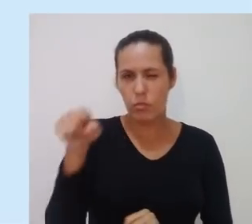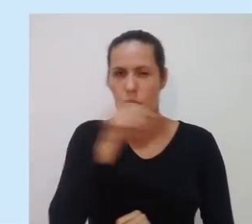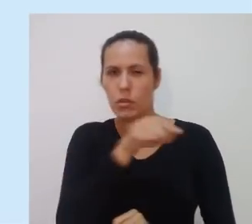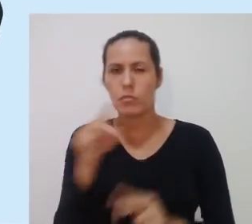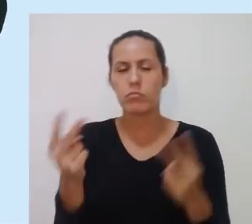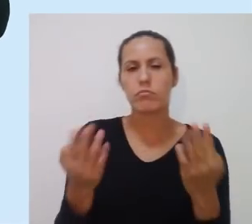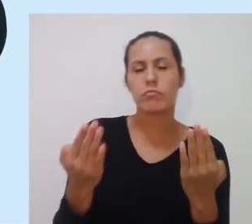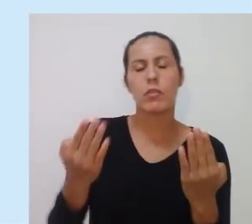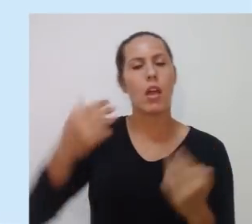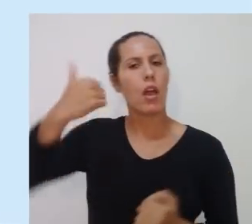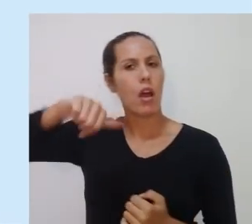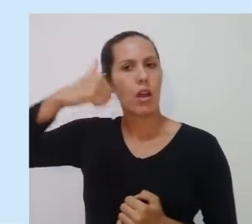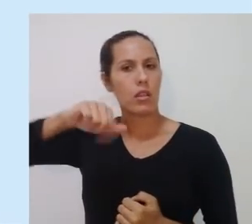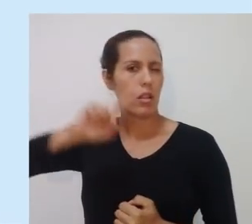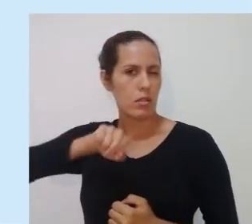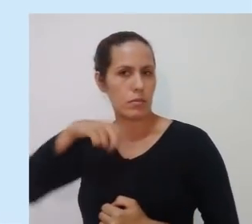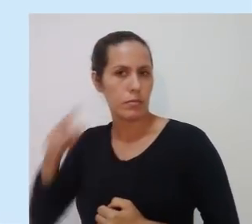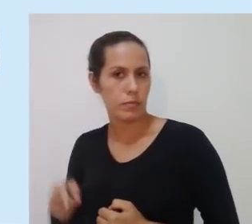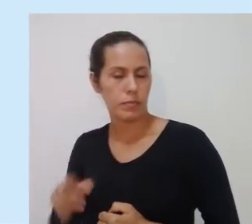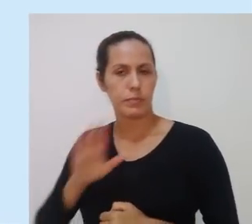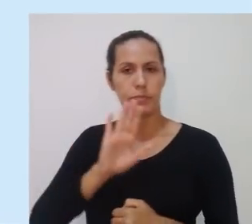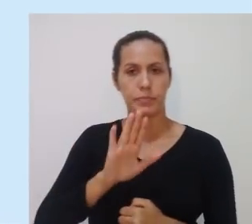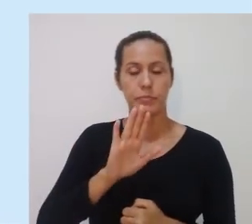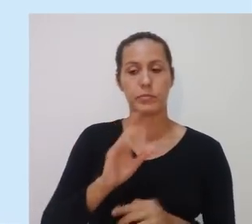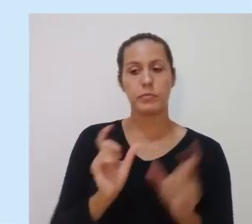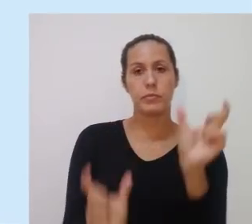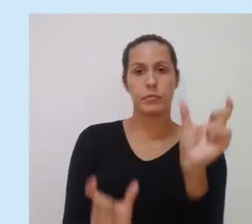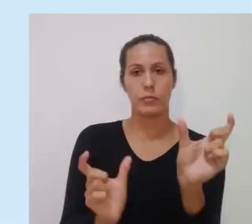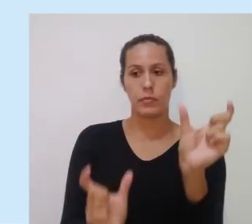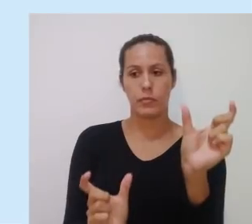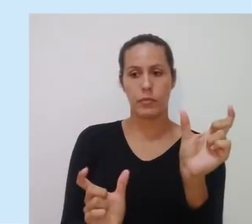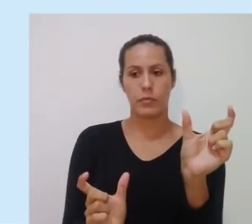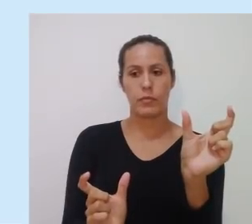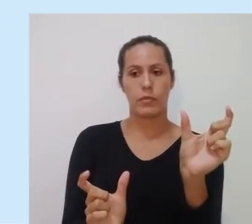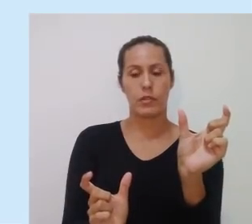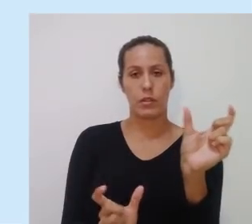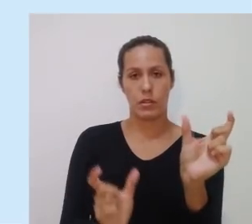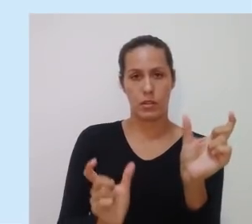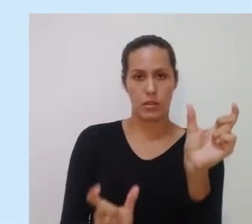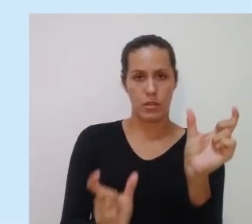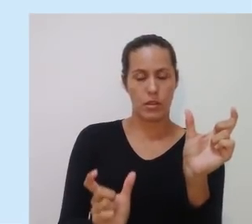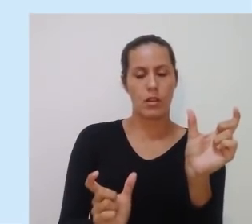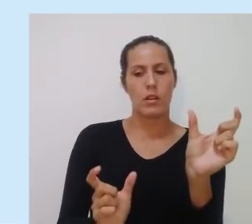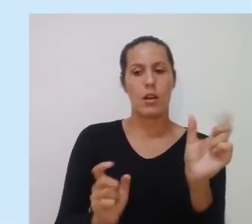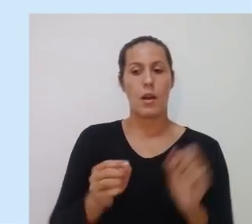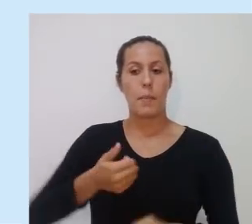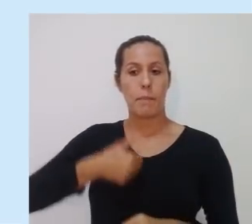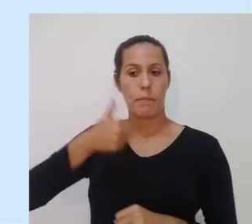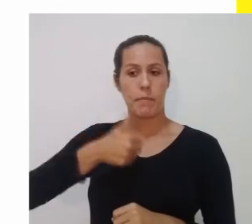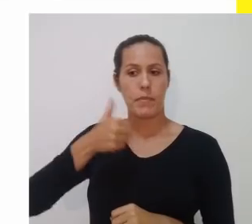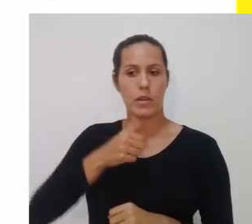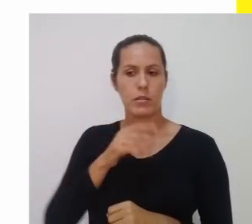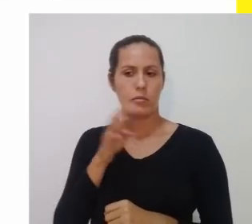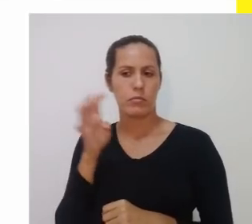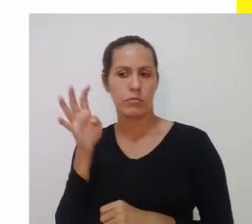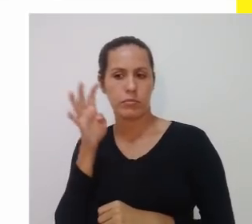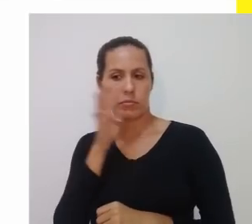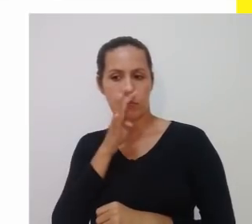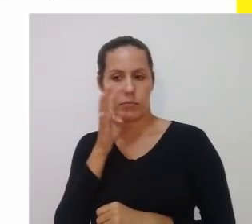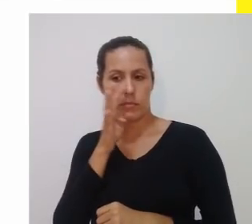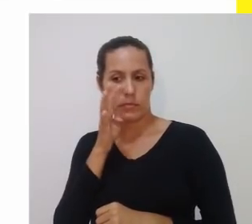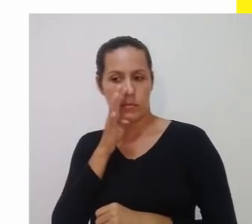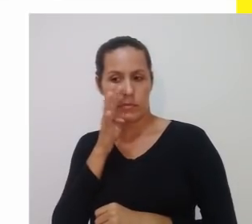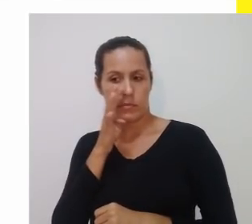vocês e fazer uma análise das duas logo em seguida. As duas palavras apareceram aí agora na